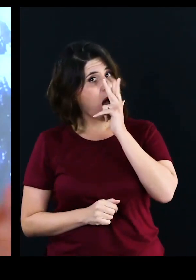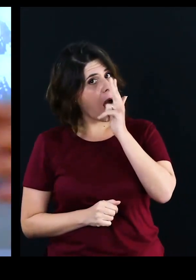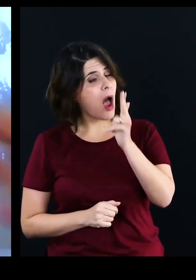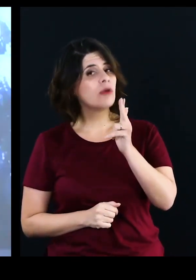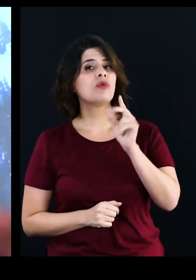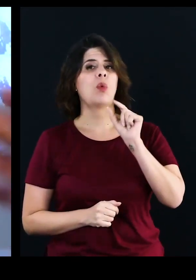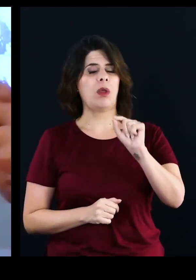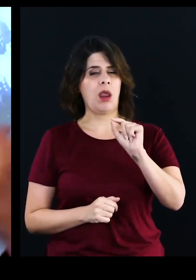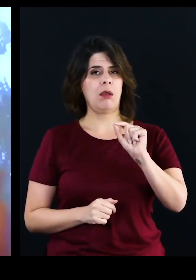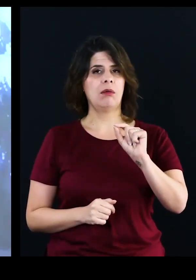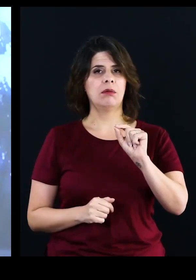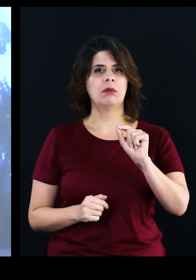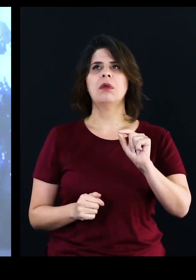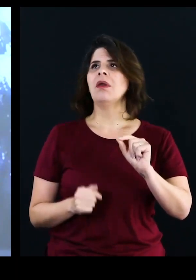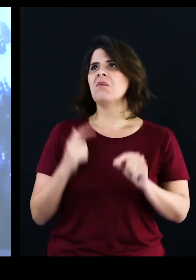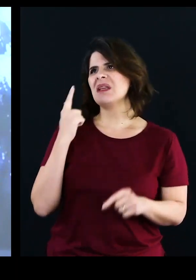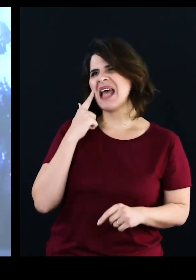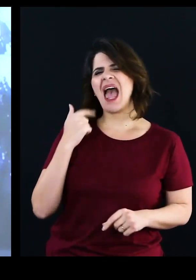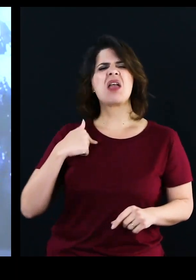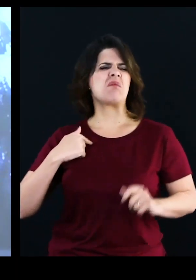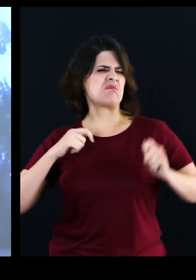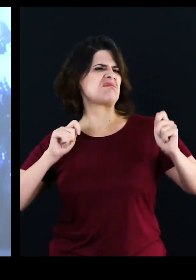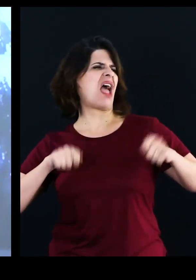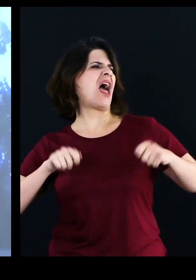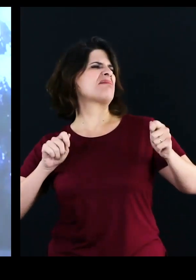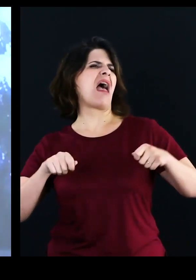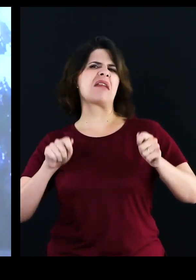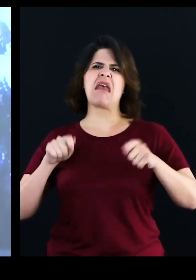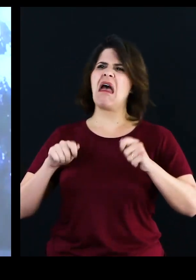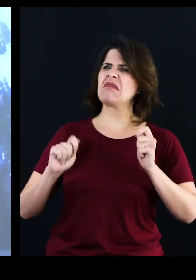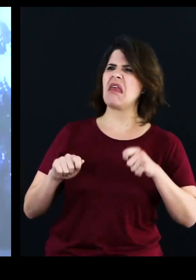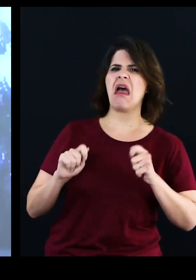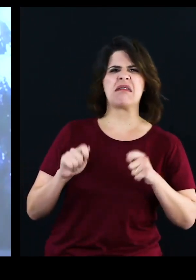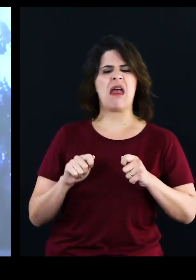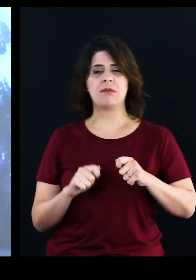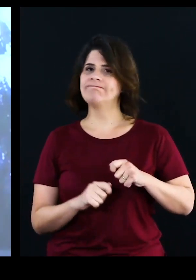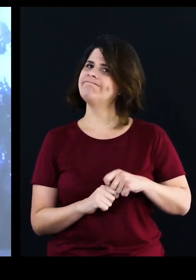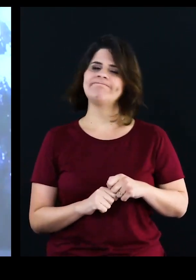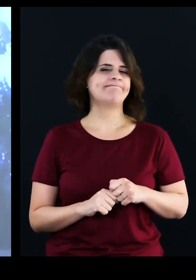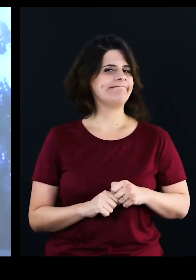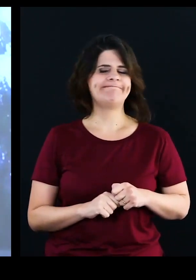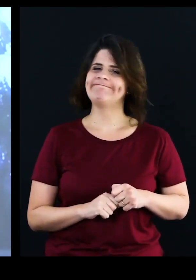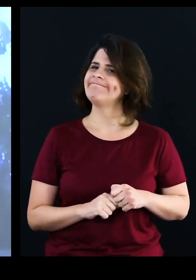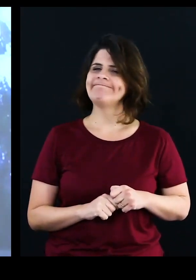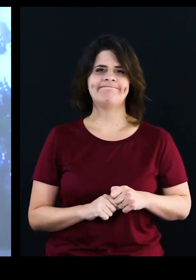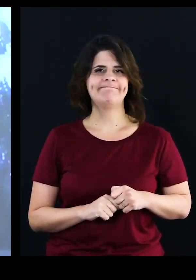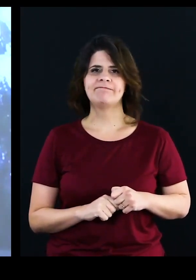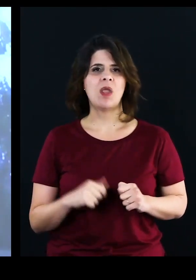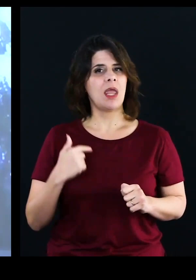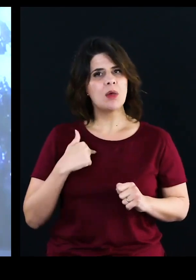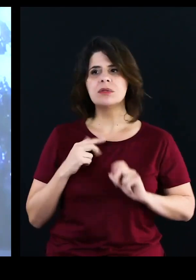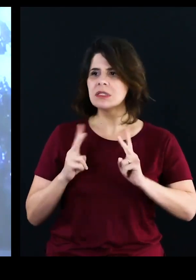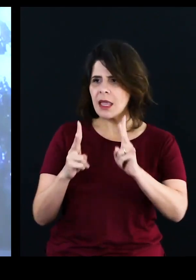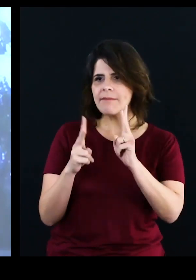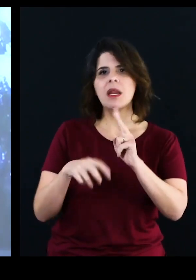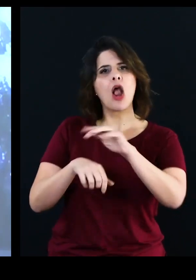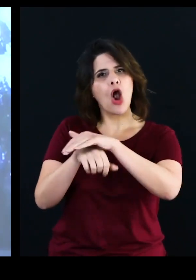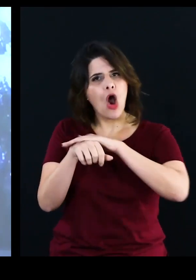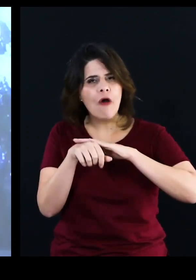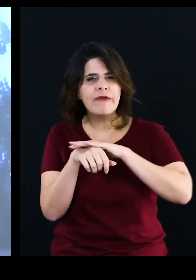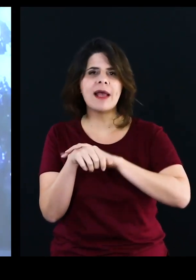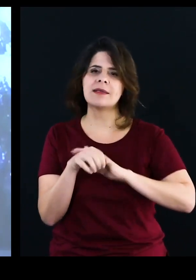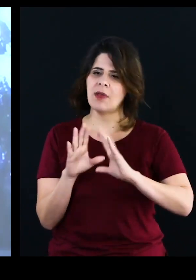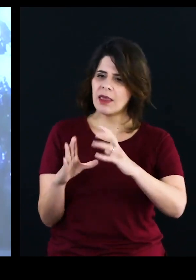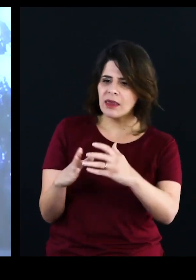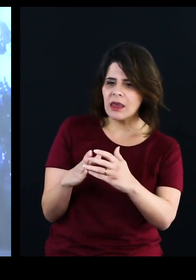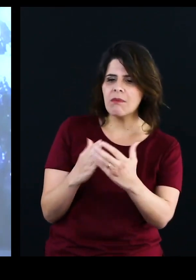nós podemos tudo e somos infalíveis, eu tenho procurado no, na, nas minhas reuniões de equipe buscar a ideia do